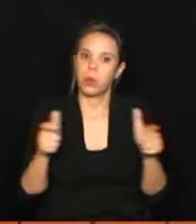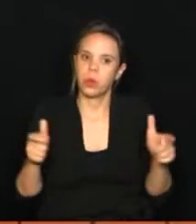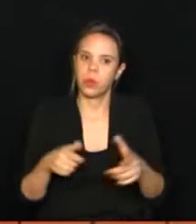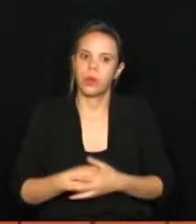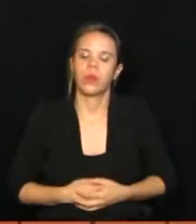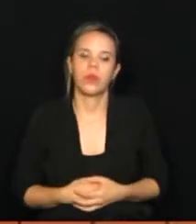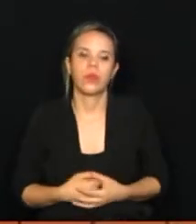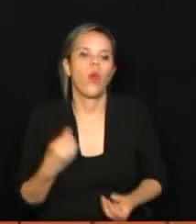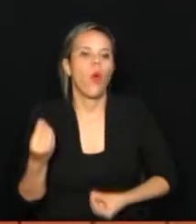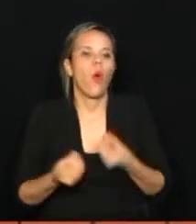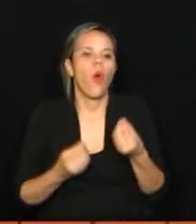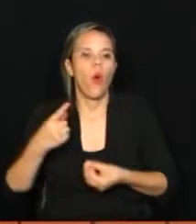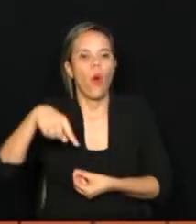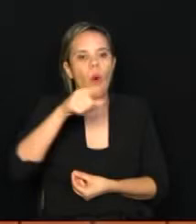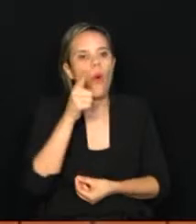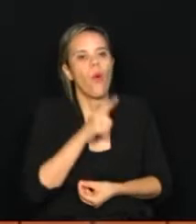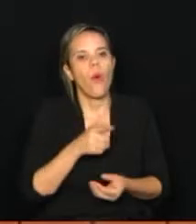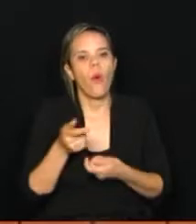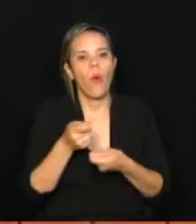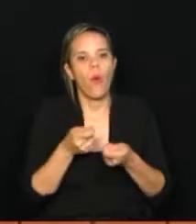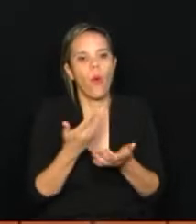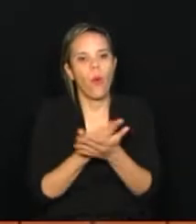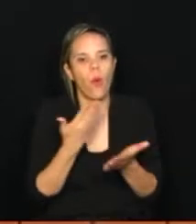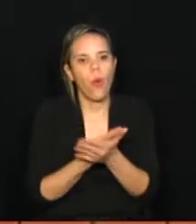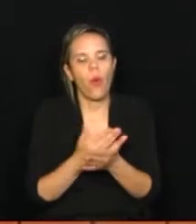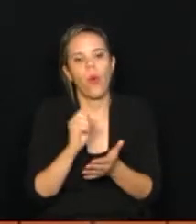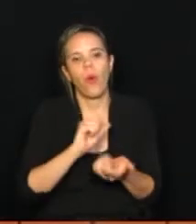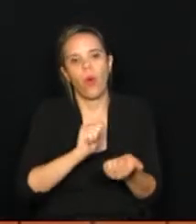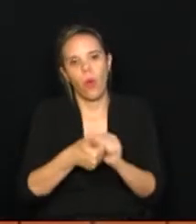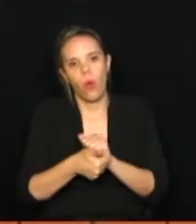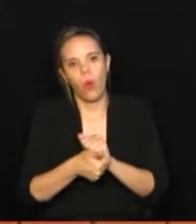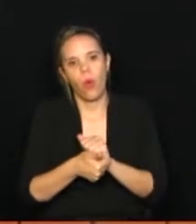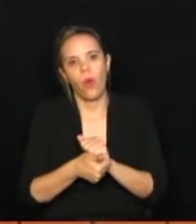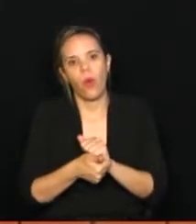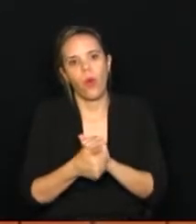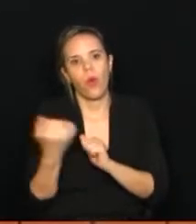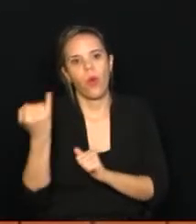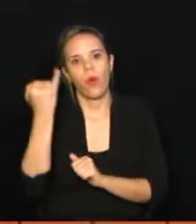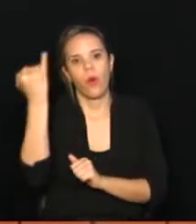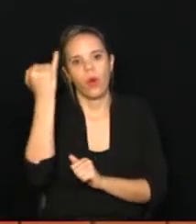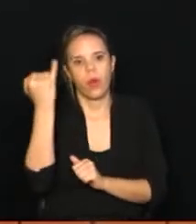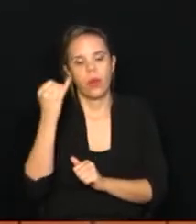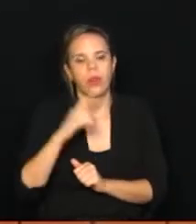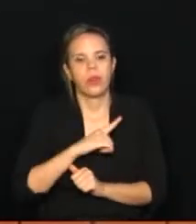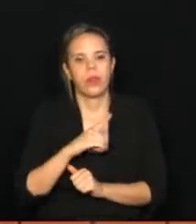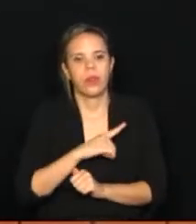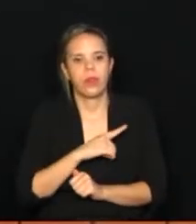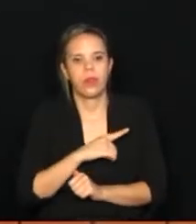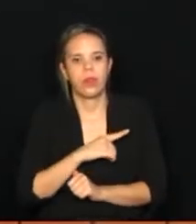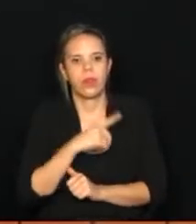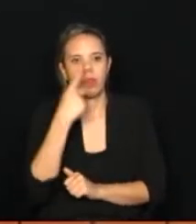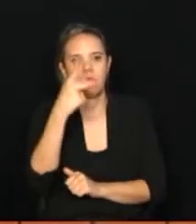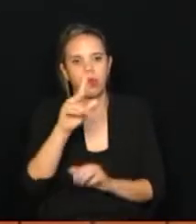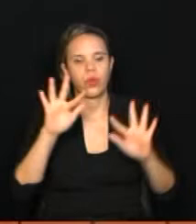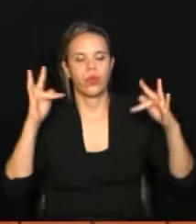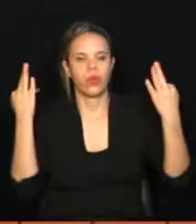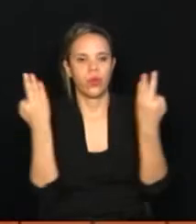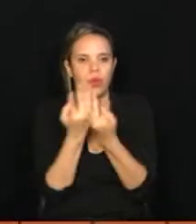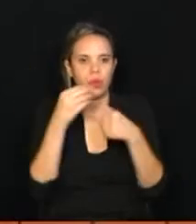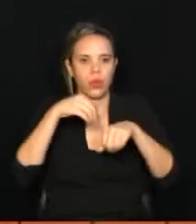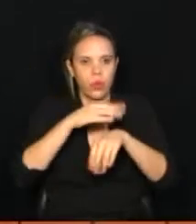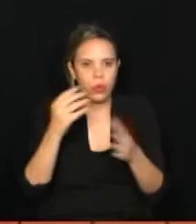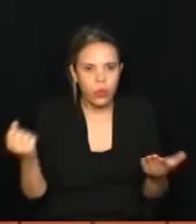né? Como que você conciliava os estudos com o esporte e a importância que teve a sua família para te